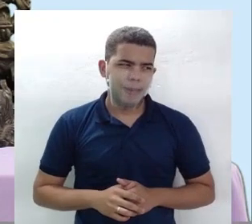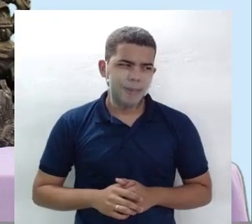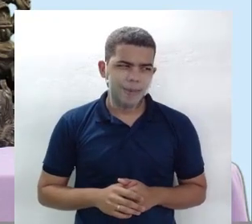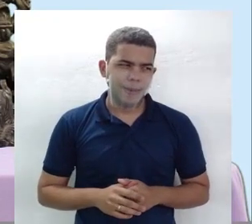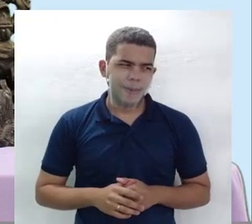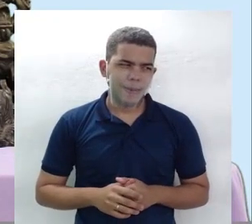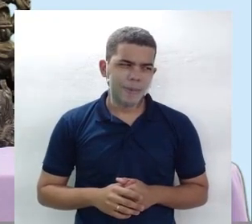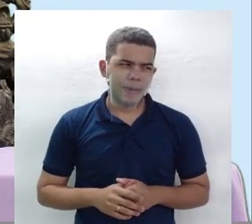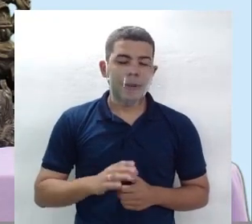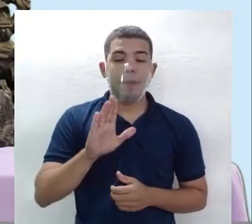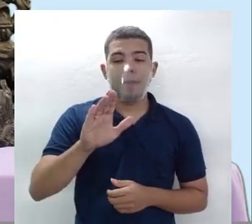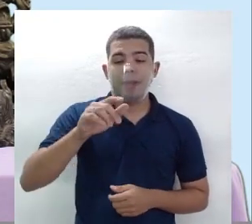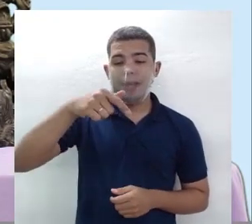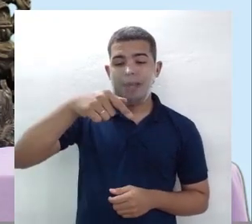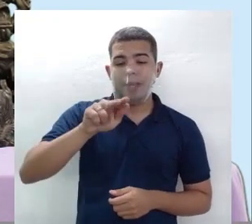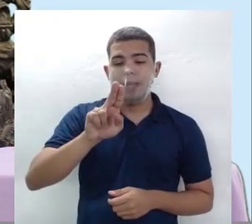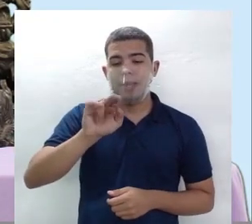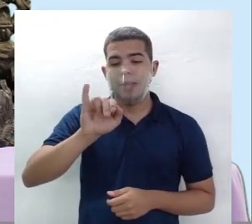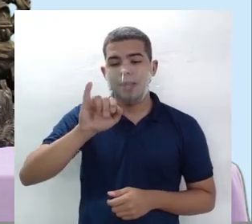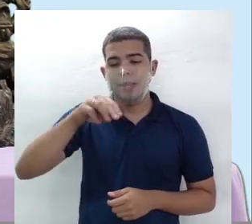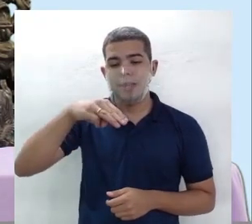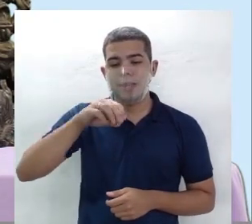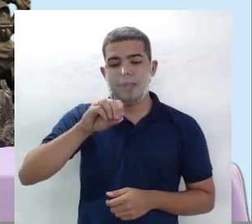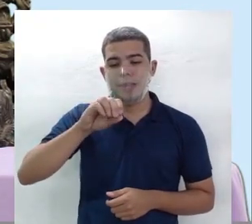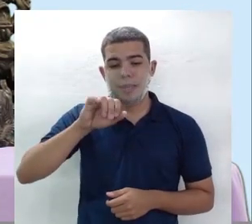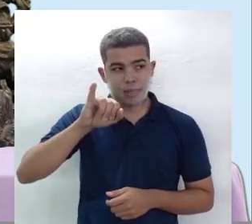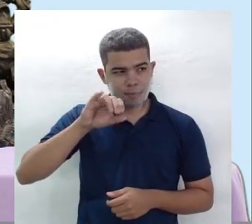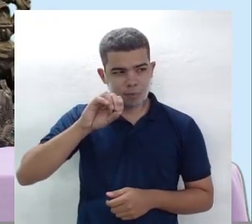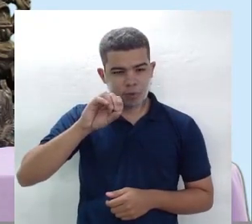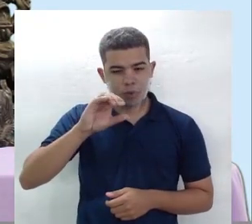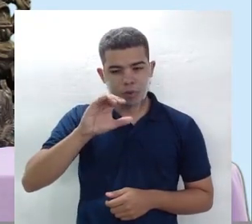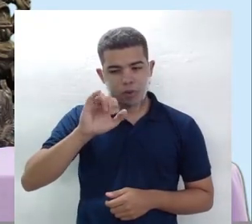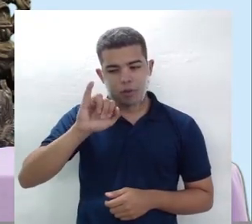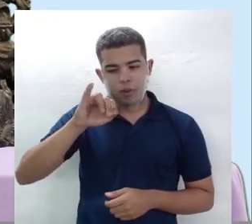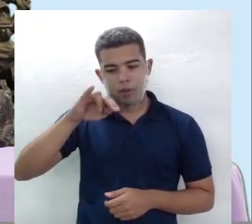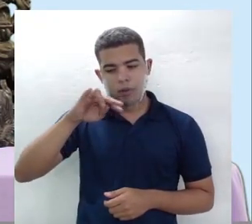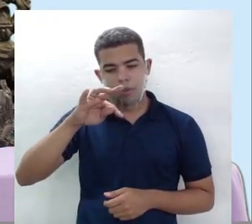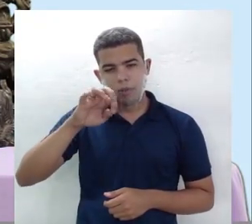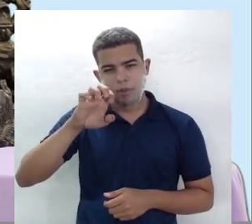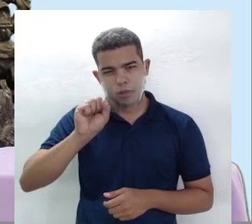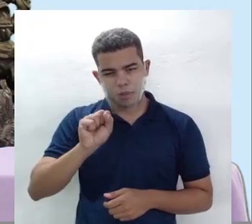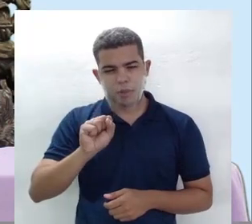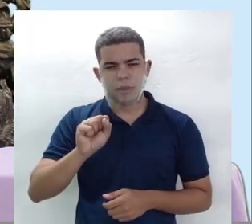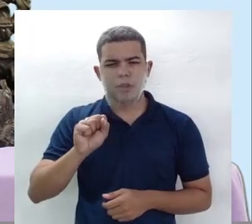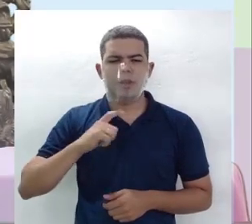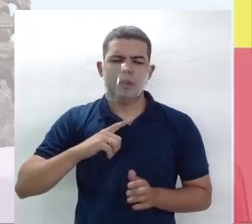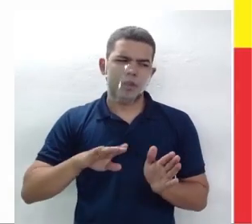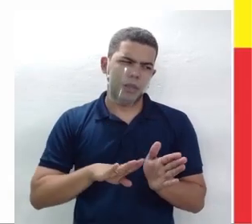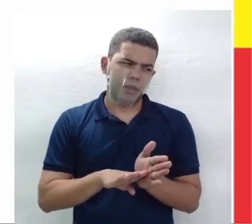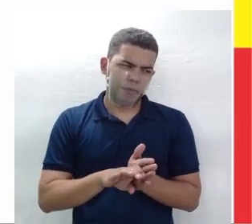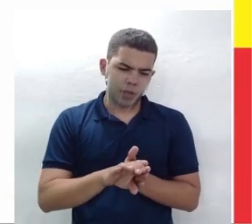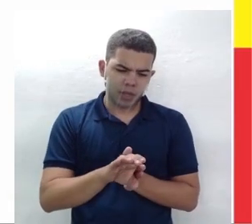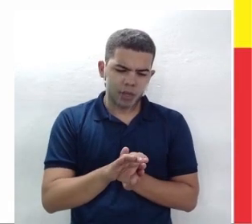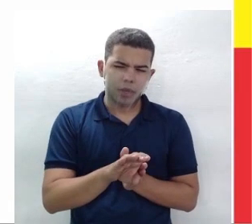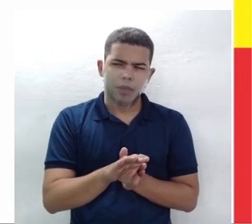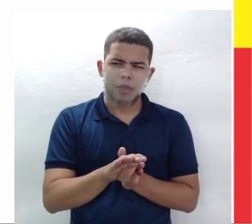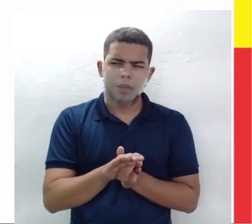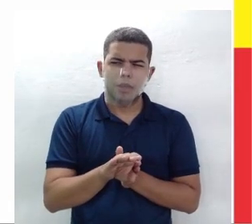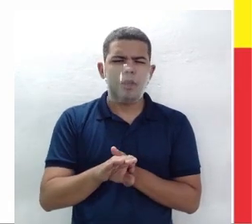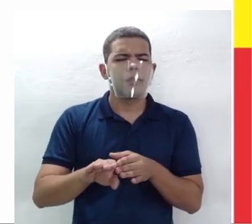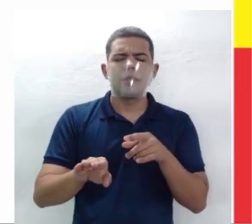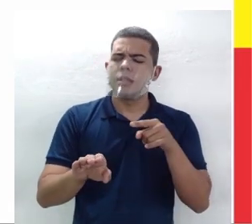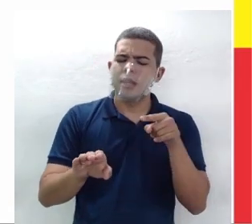Na quimiossíntese, ou seja, são as bactérias que são cianofícias, que